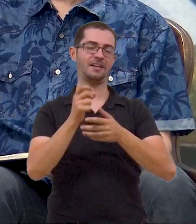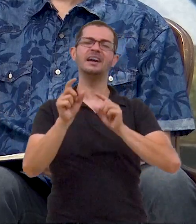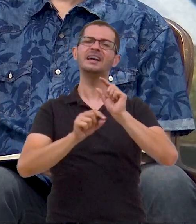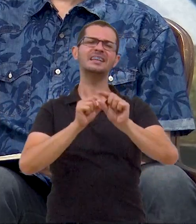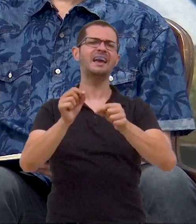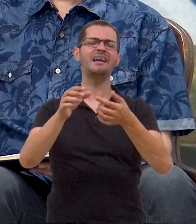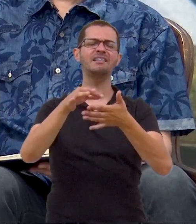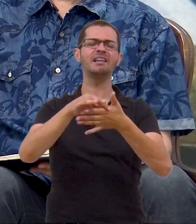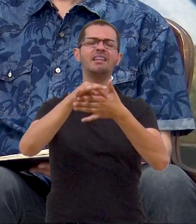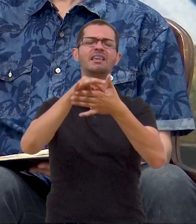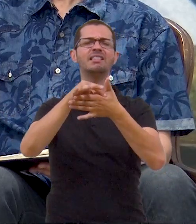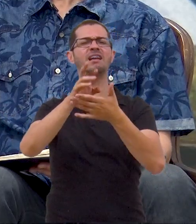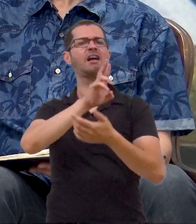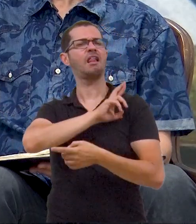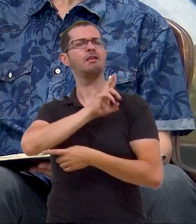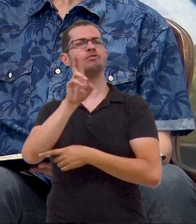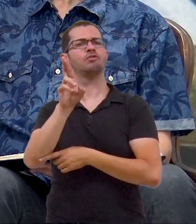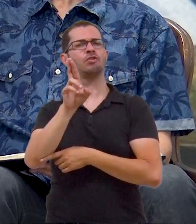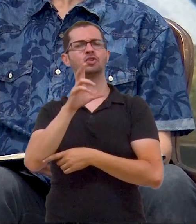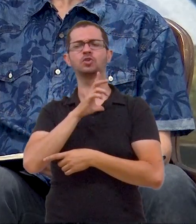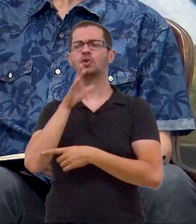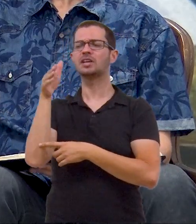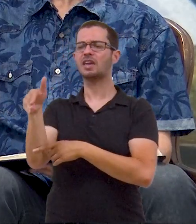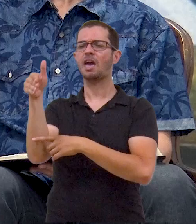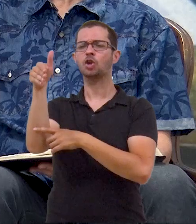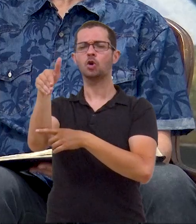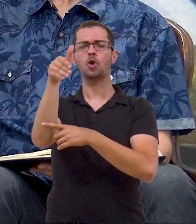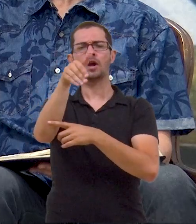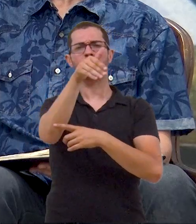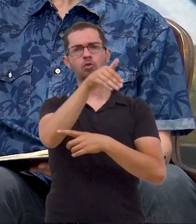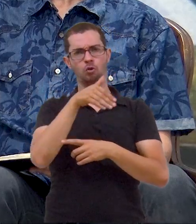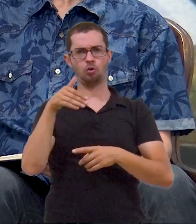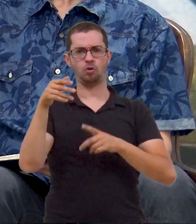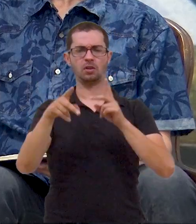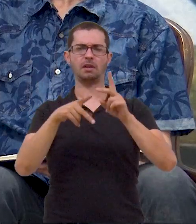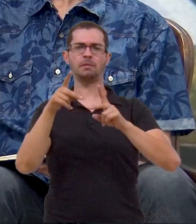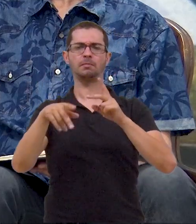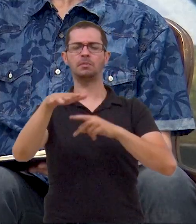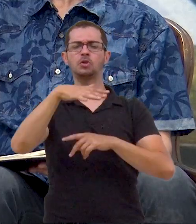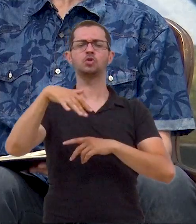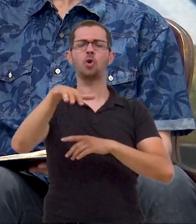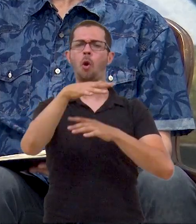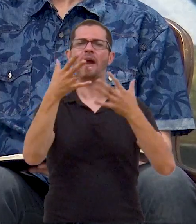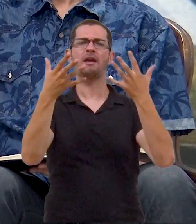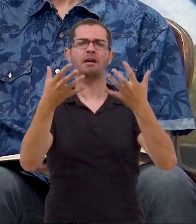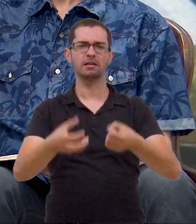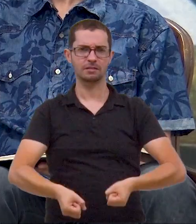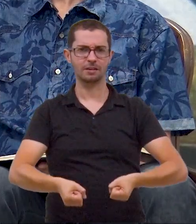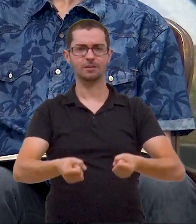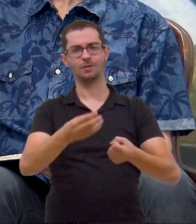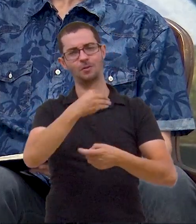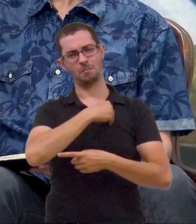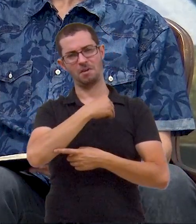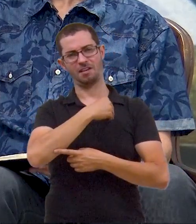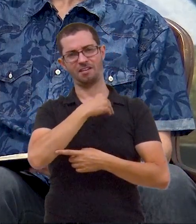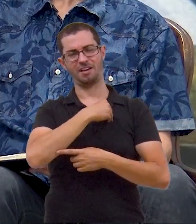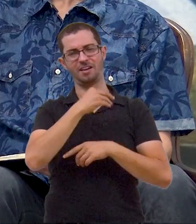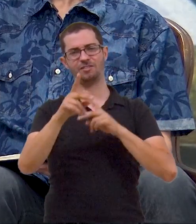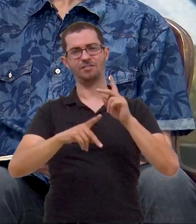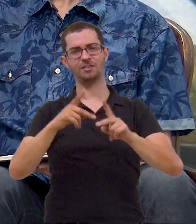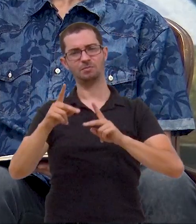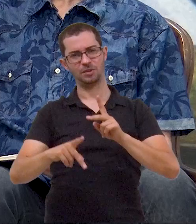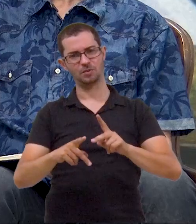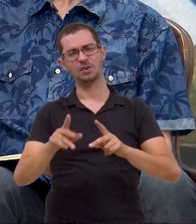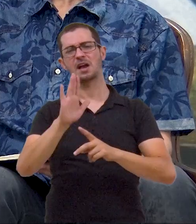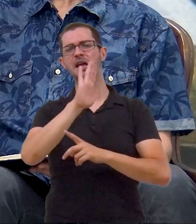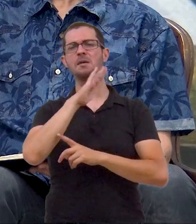que entrou na humanidade, que assumiu o pecado da humanidade, que morreu a morte